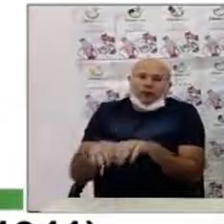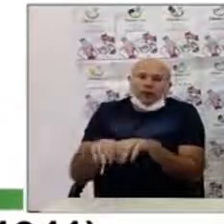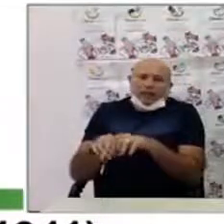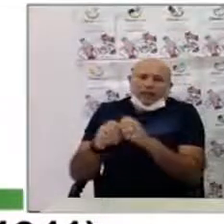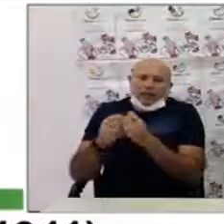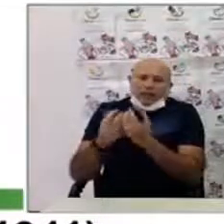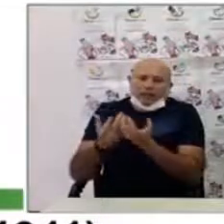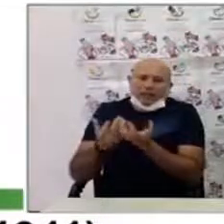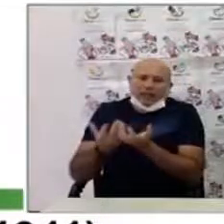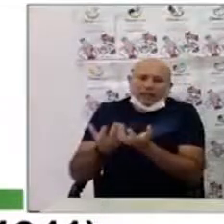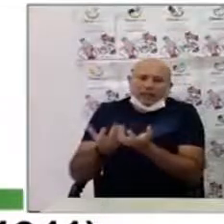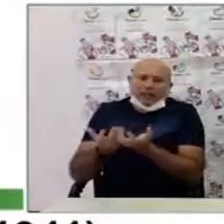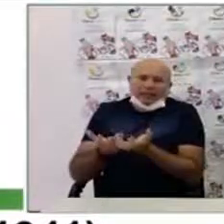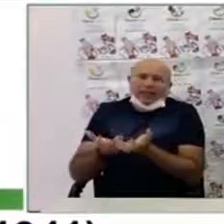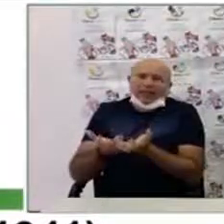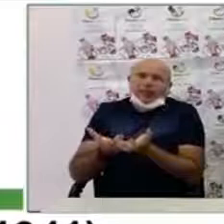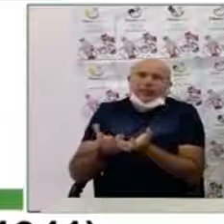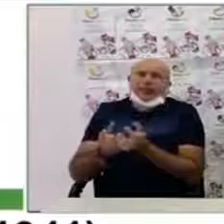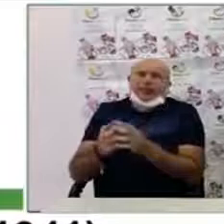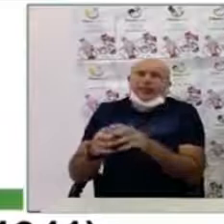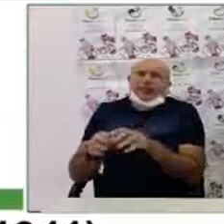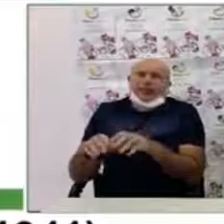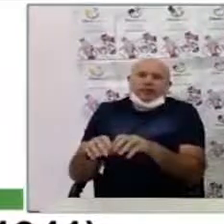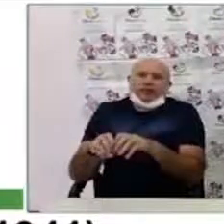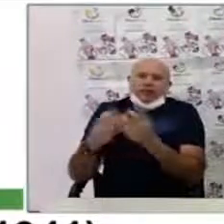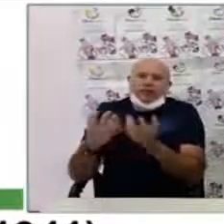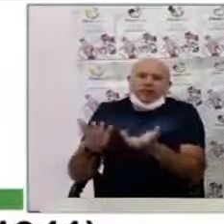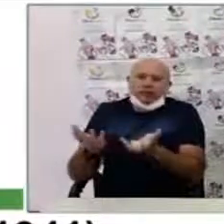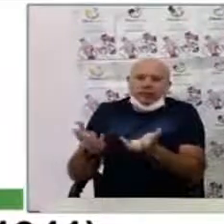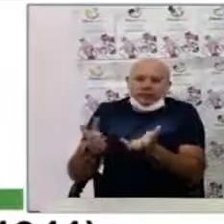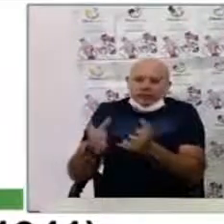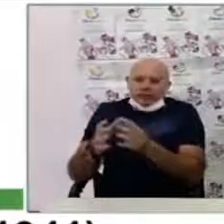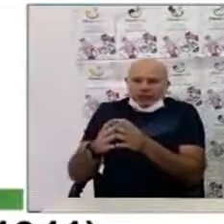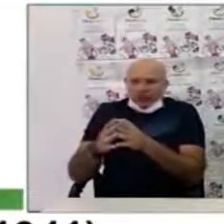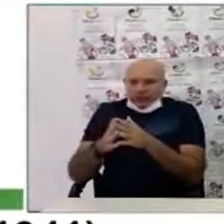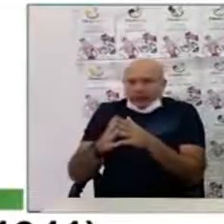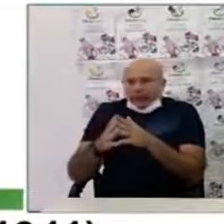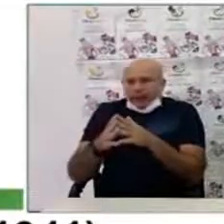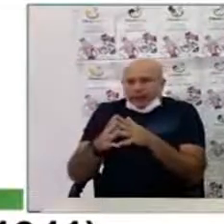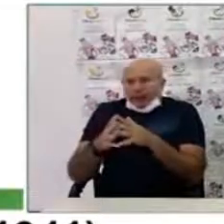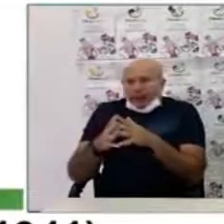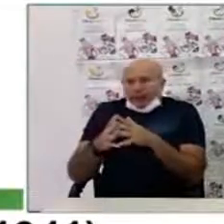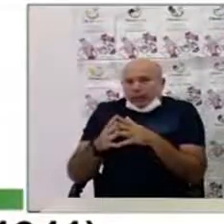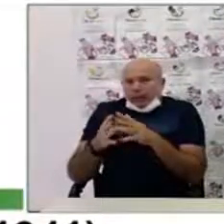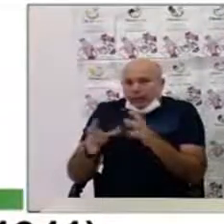reformulou praticamente tudo, né? As ideias anteriores. Assim, um estopim, né? 1911.